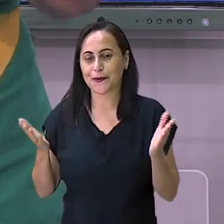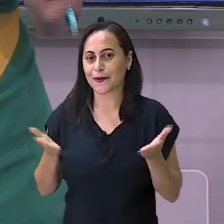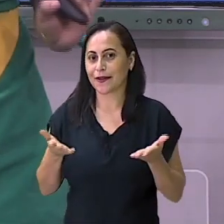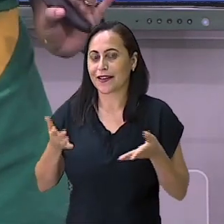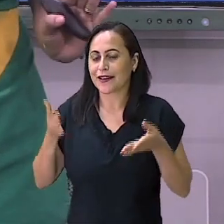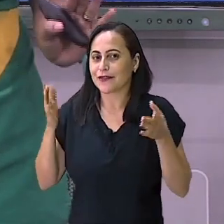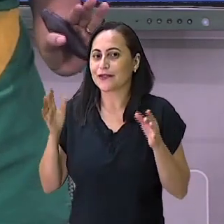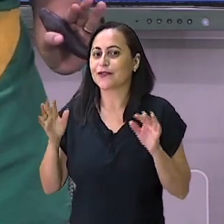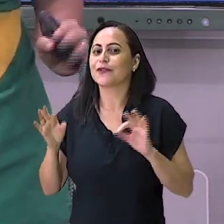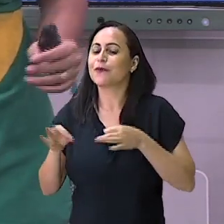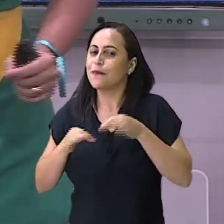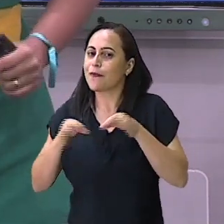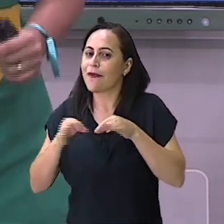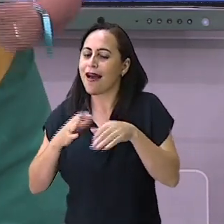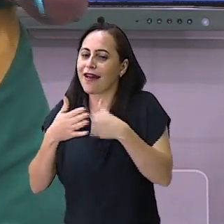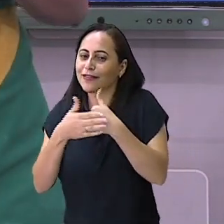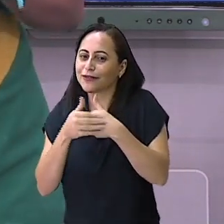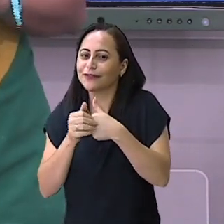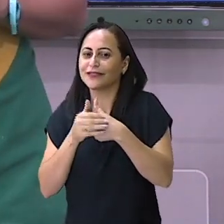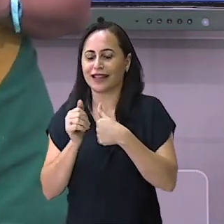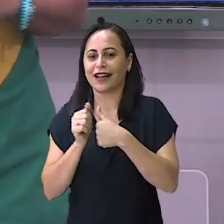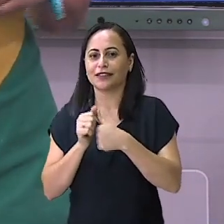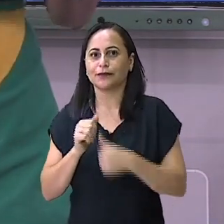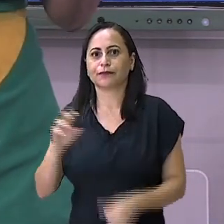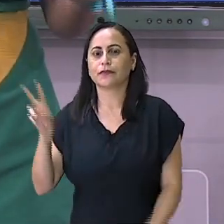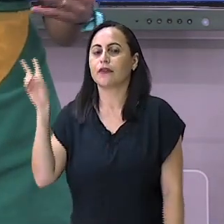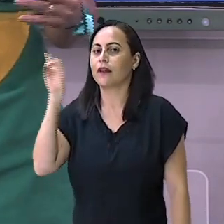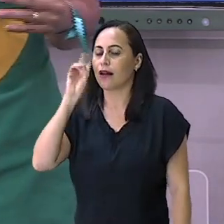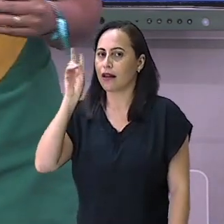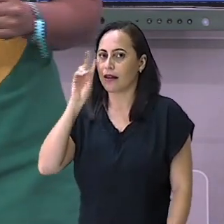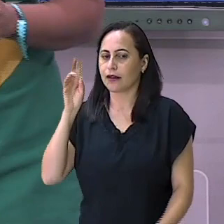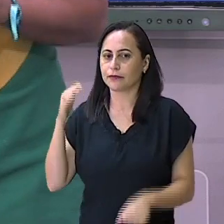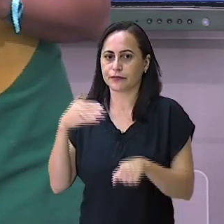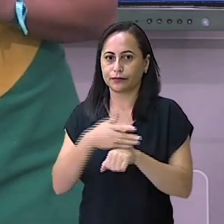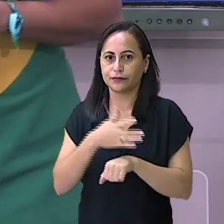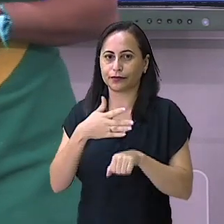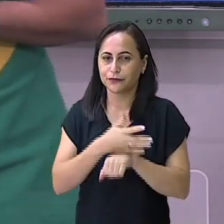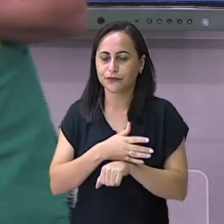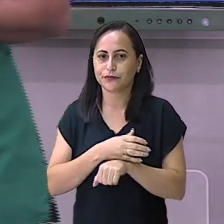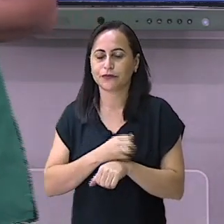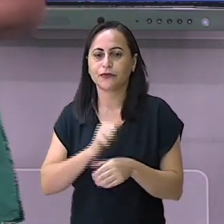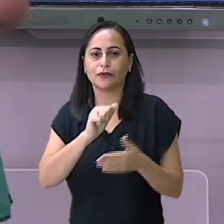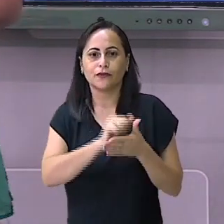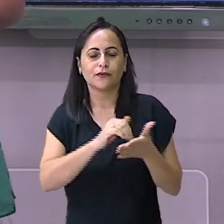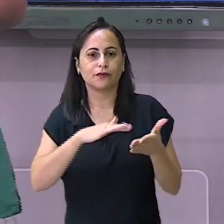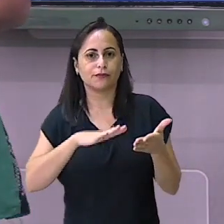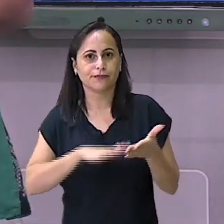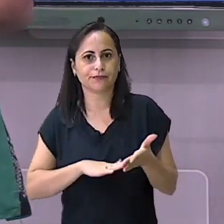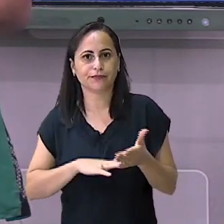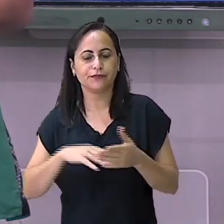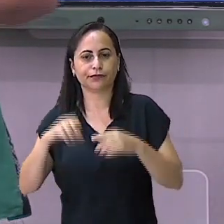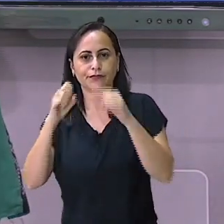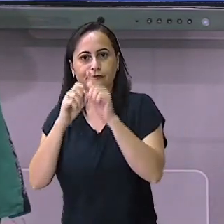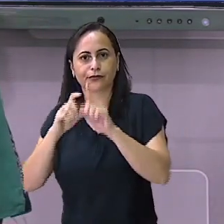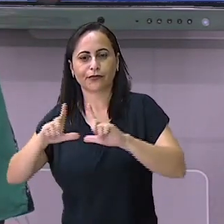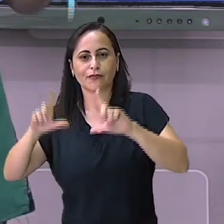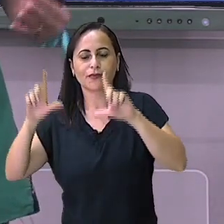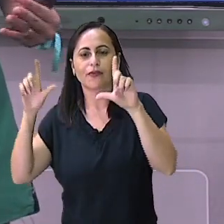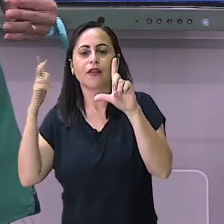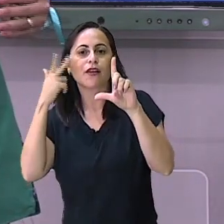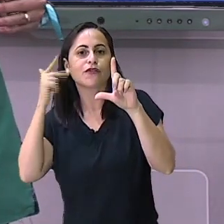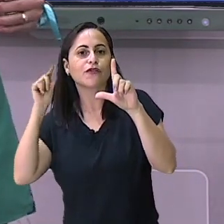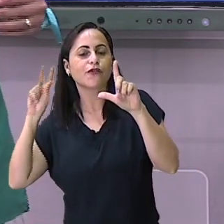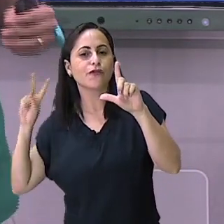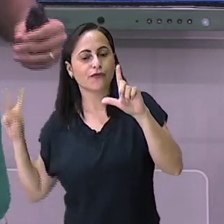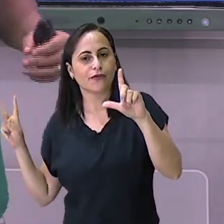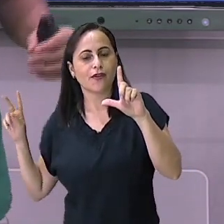com muito carinho. E não se esqueçam, para acessar nossas atividades na plataforma SmedGV,